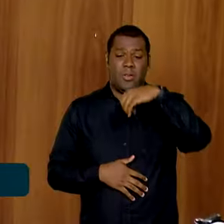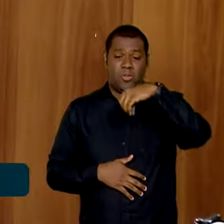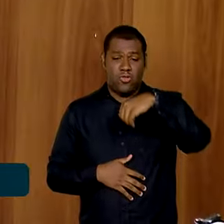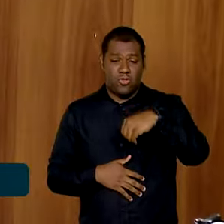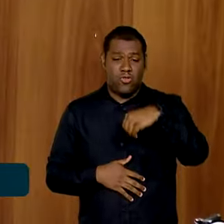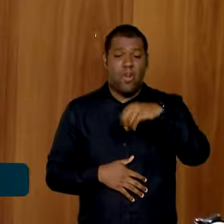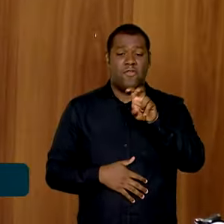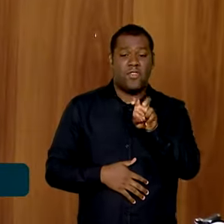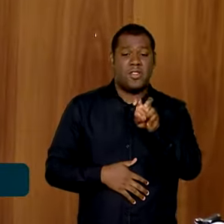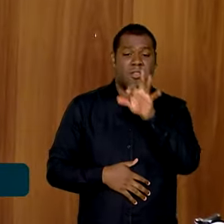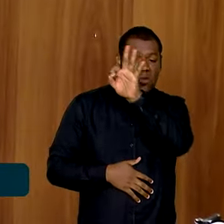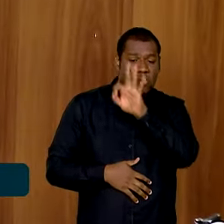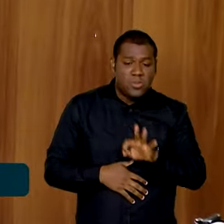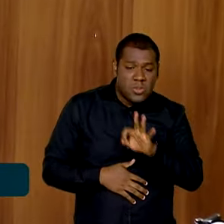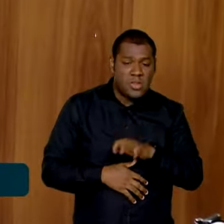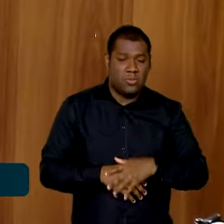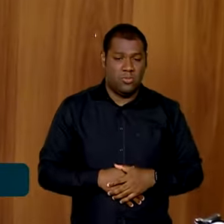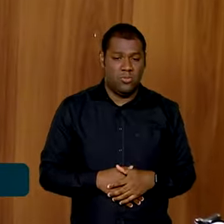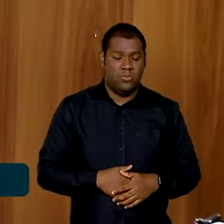95%.